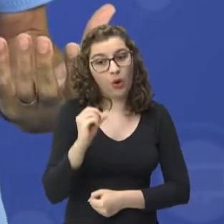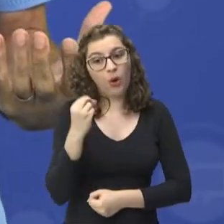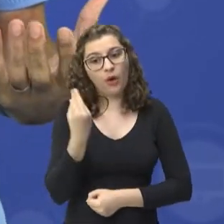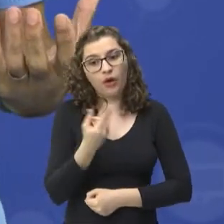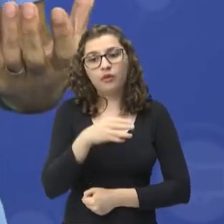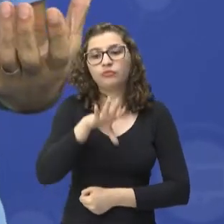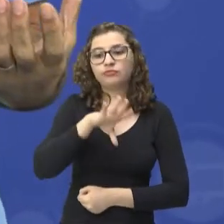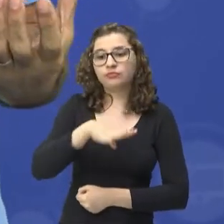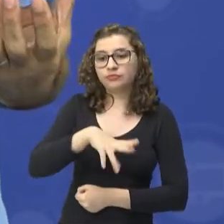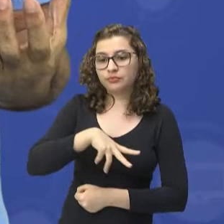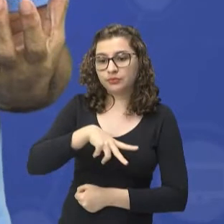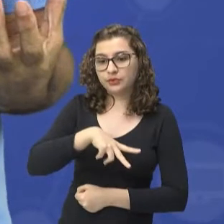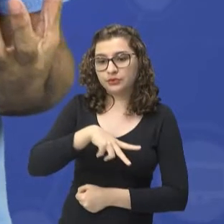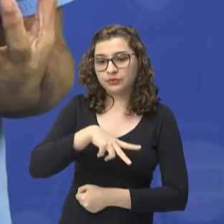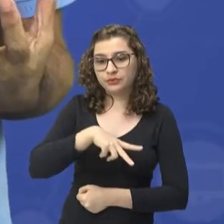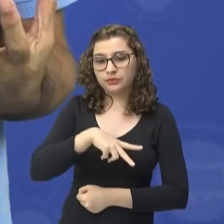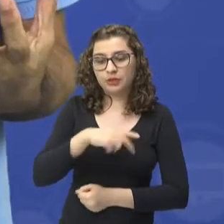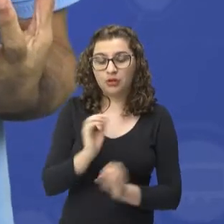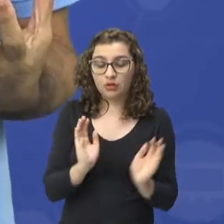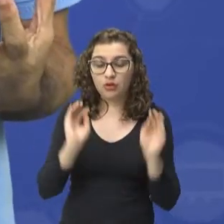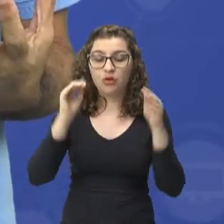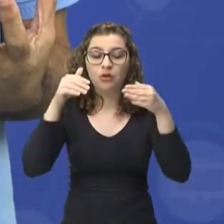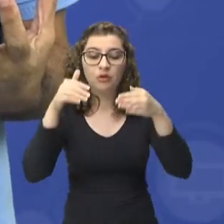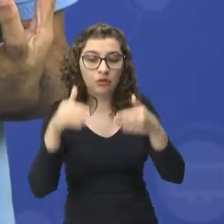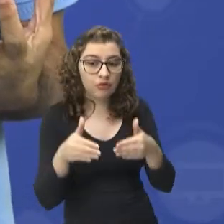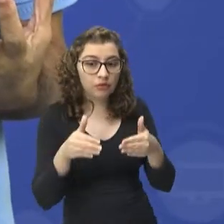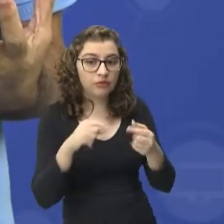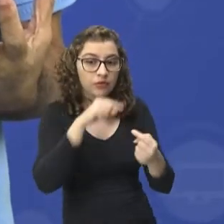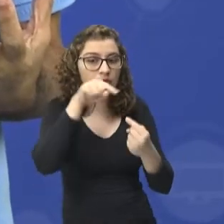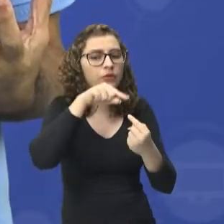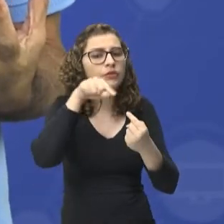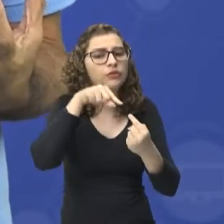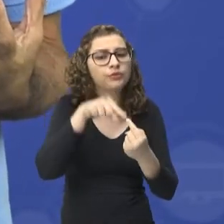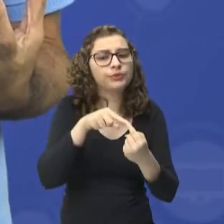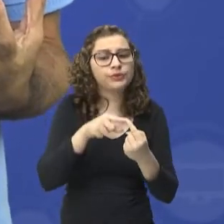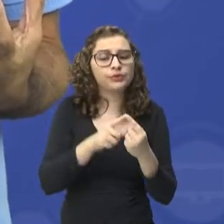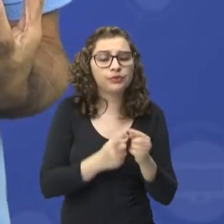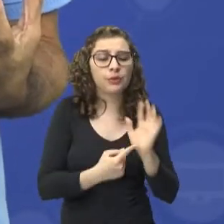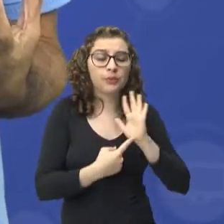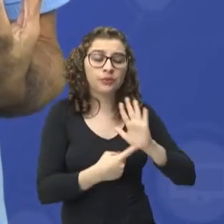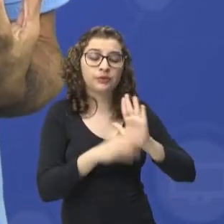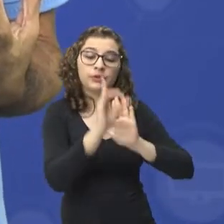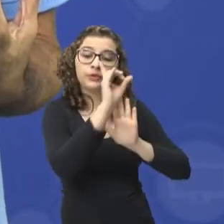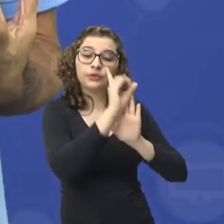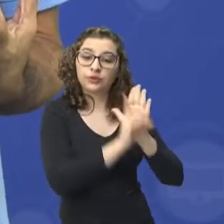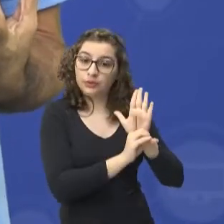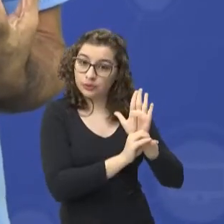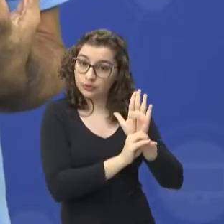privados, visando garantir determinado direito